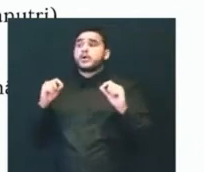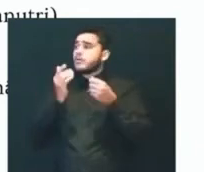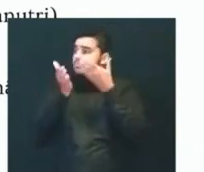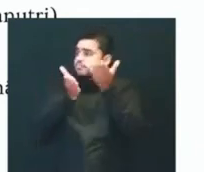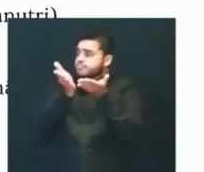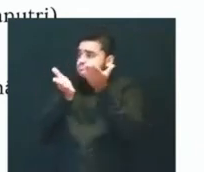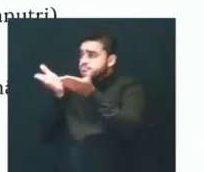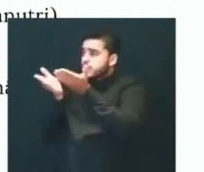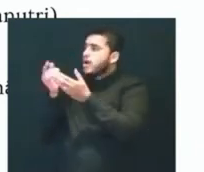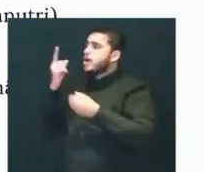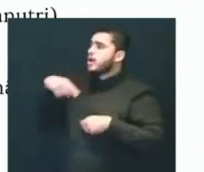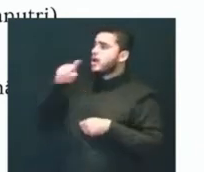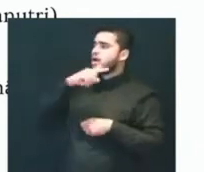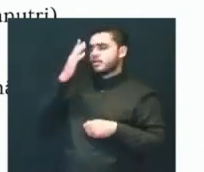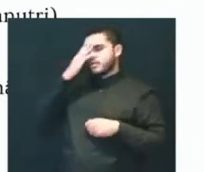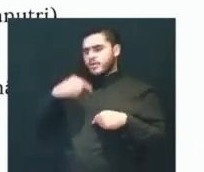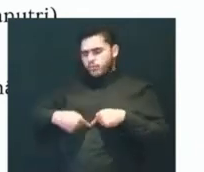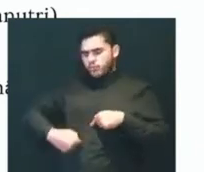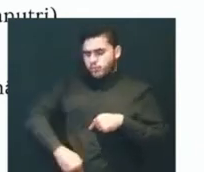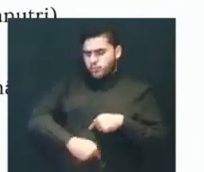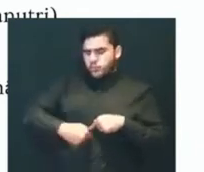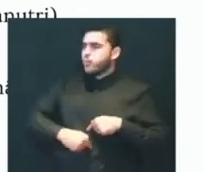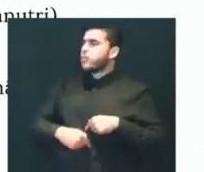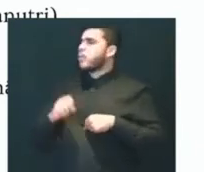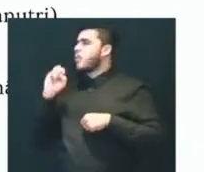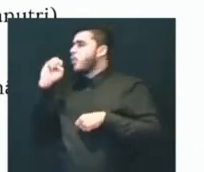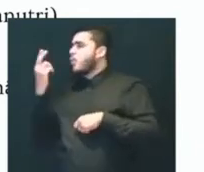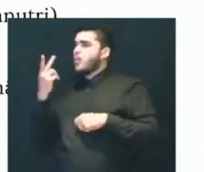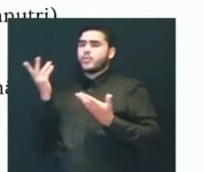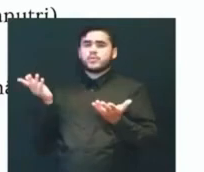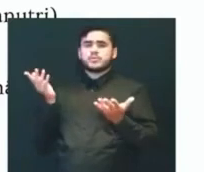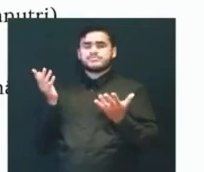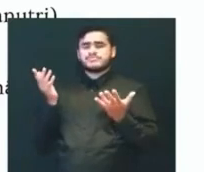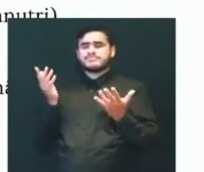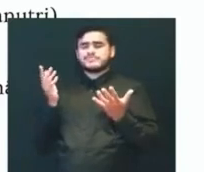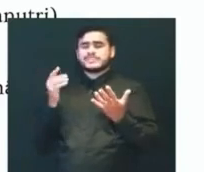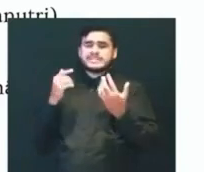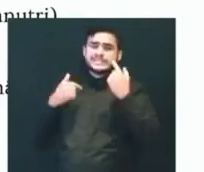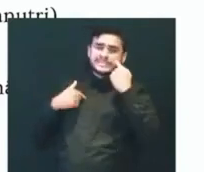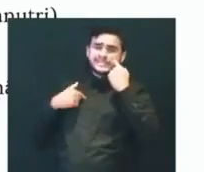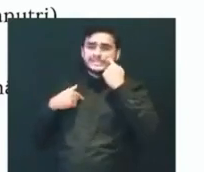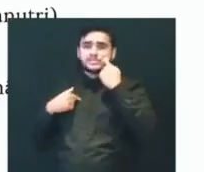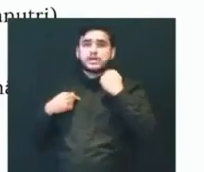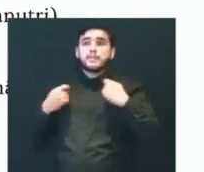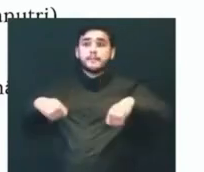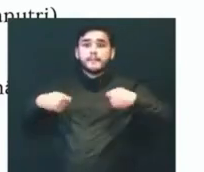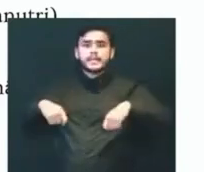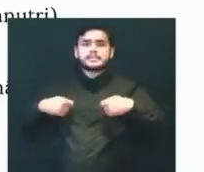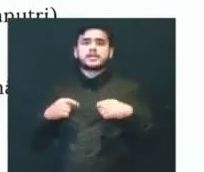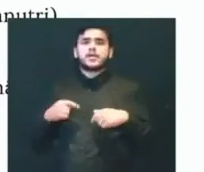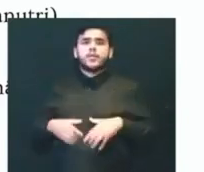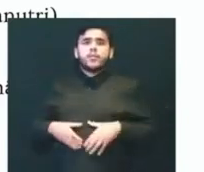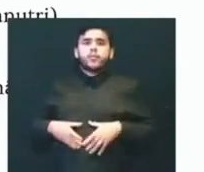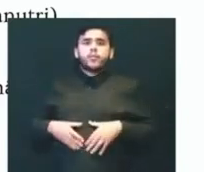trato gastrointestinal, estômago, intestino, causa realmente, de forma direta, um prejuízo na